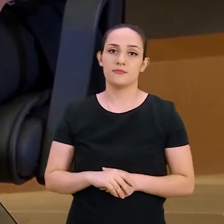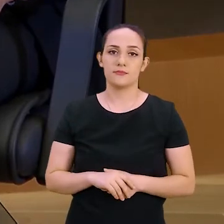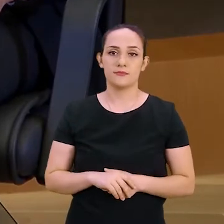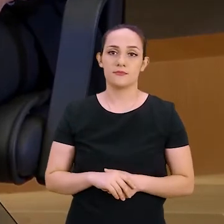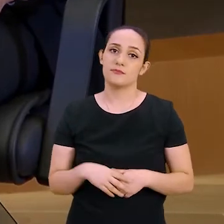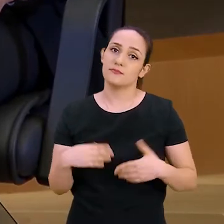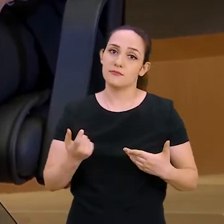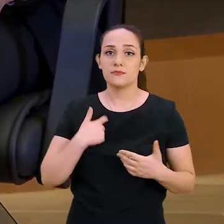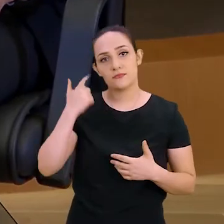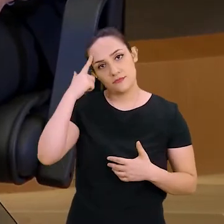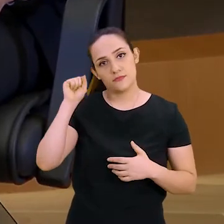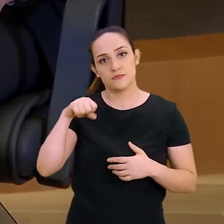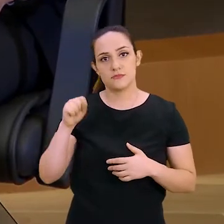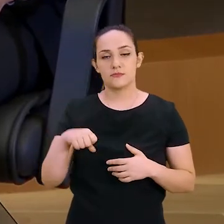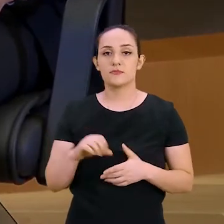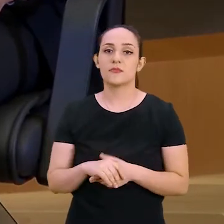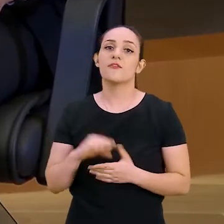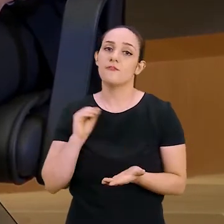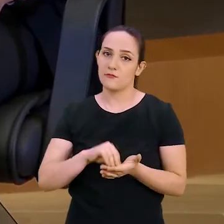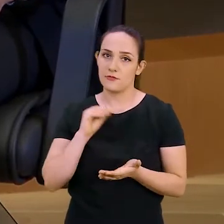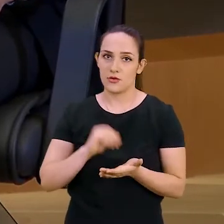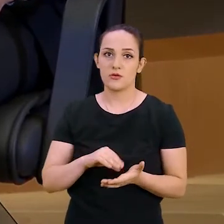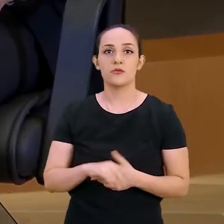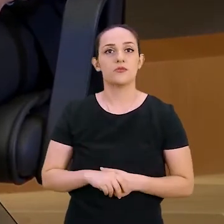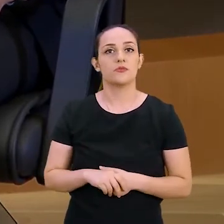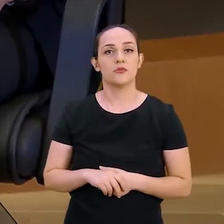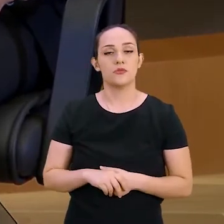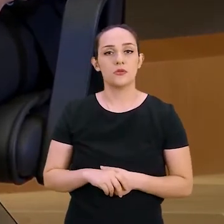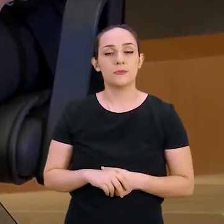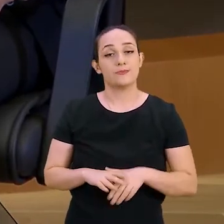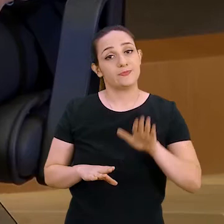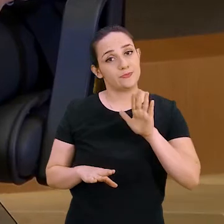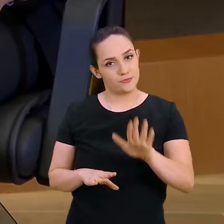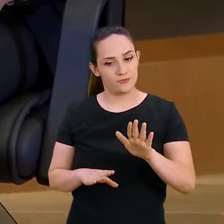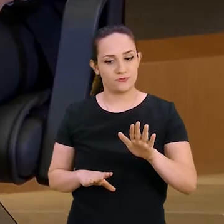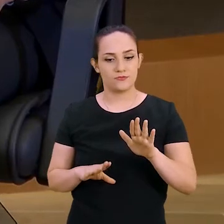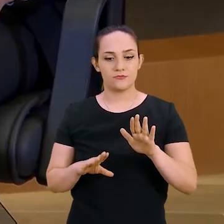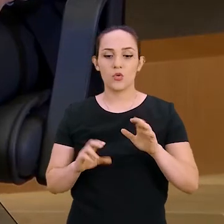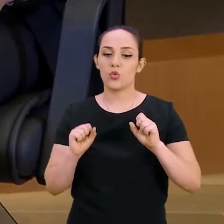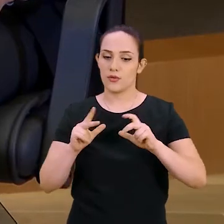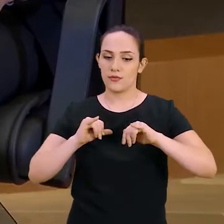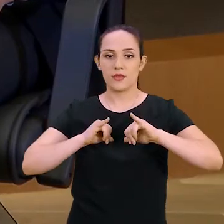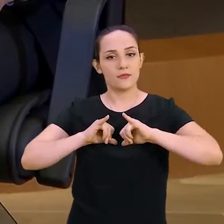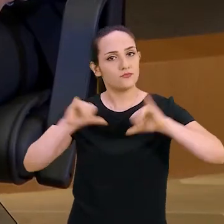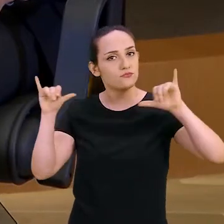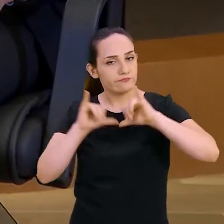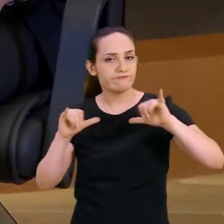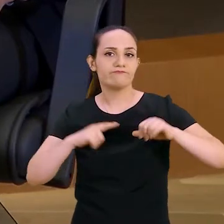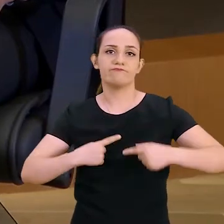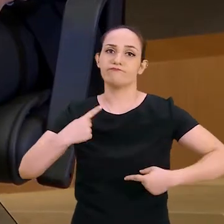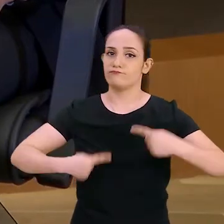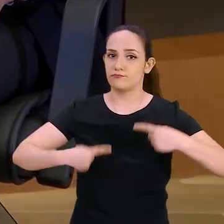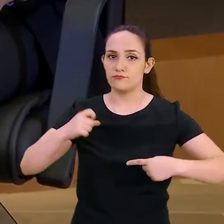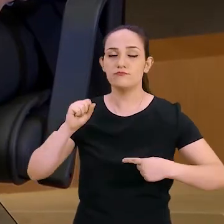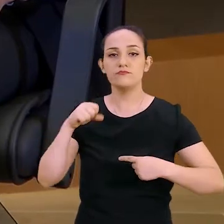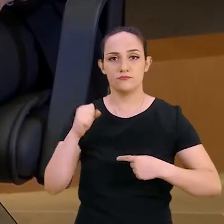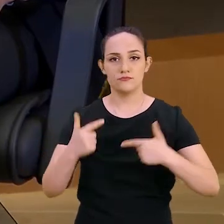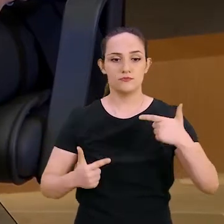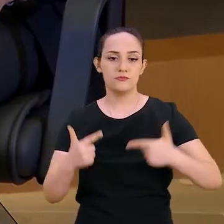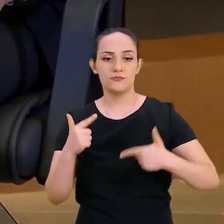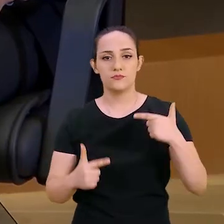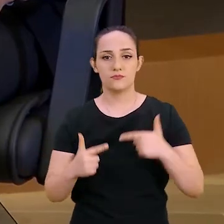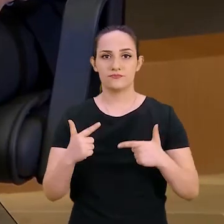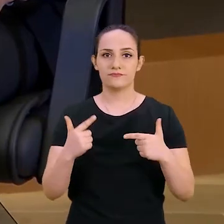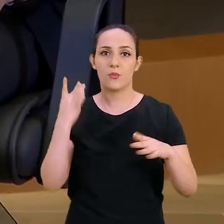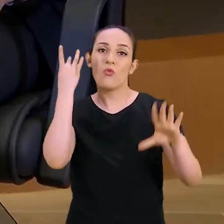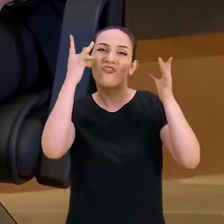país. Então, eu acho que ainda falta, ainda que as informações cheguem, ainda que se discuta muito sobre política